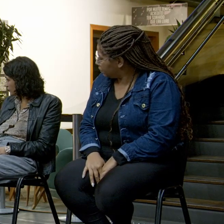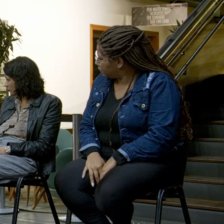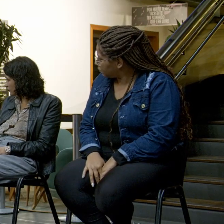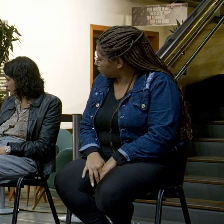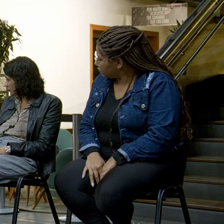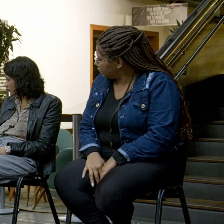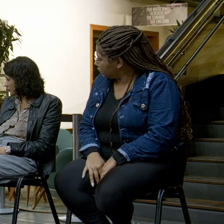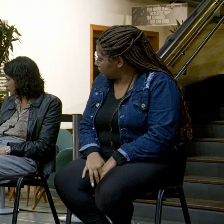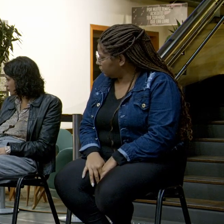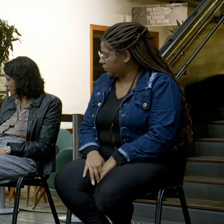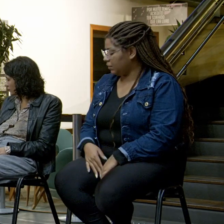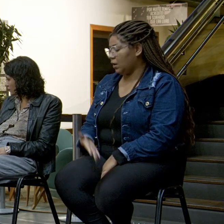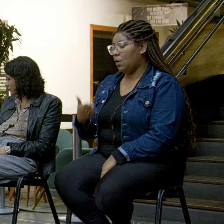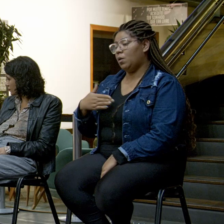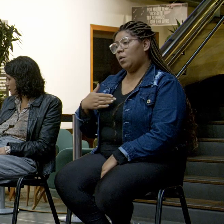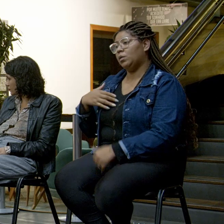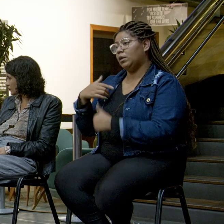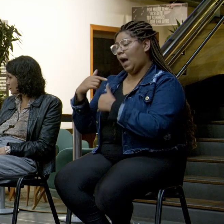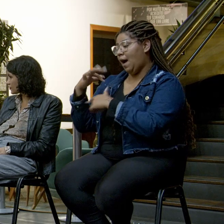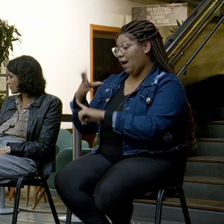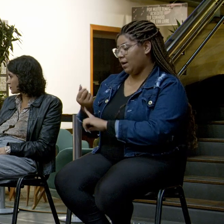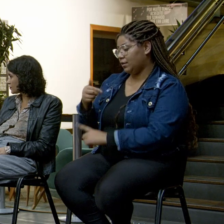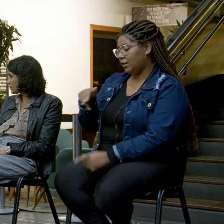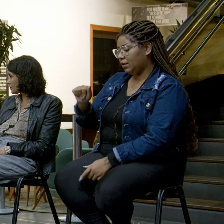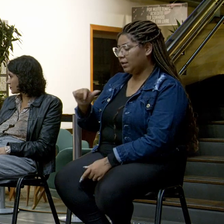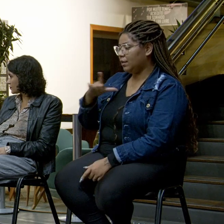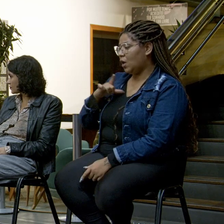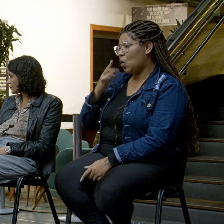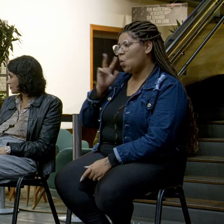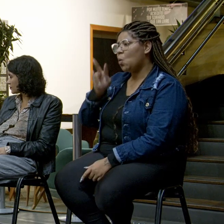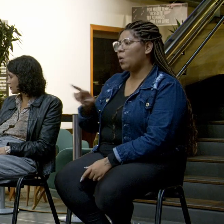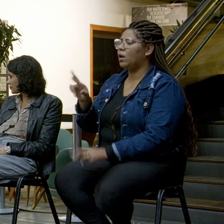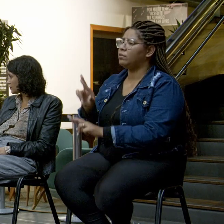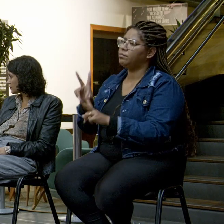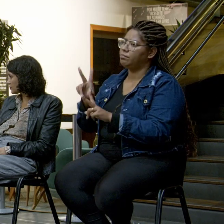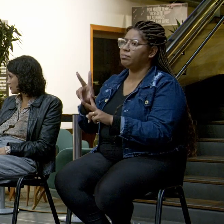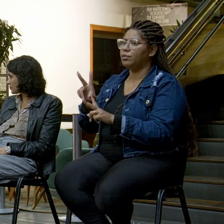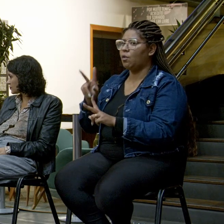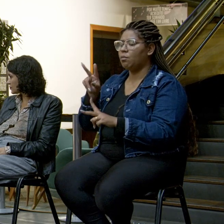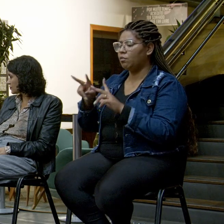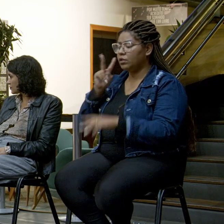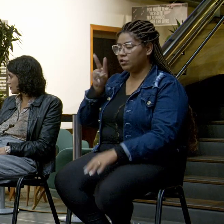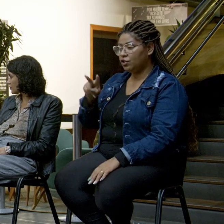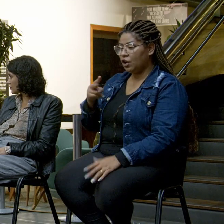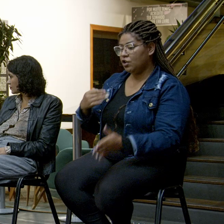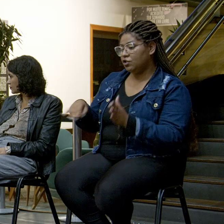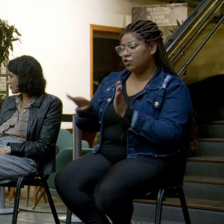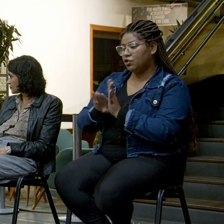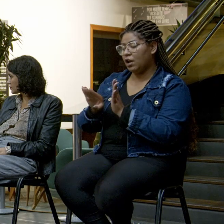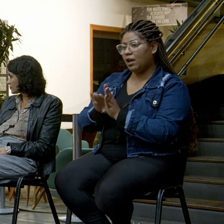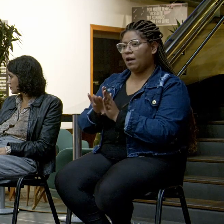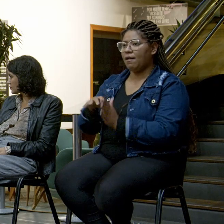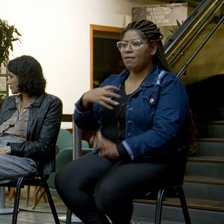Eu acho que o trabalho da Ana ganha uma outra dimensão na presença física, né? Acho que